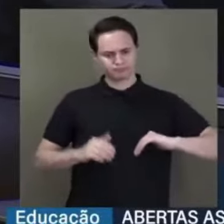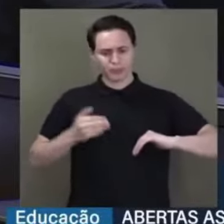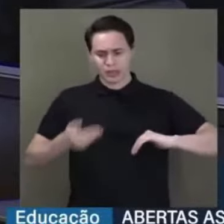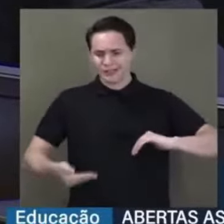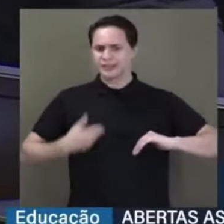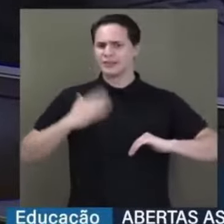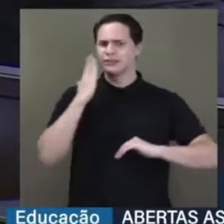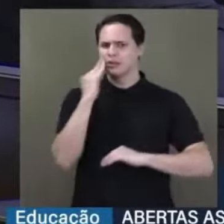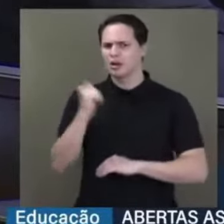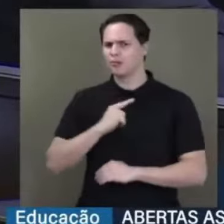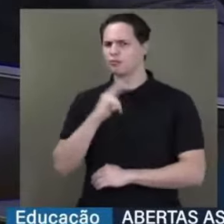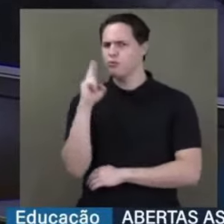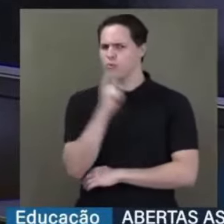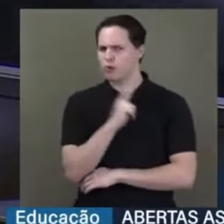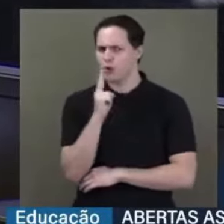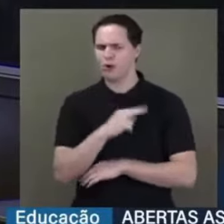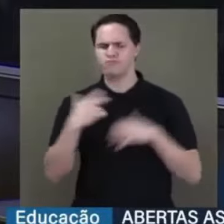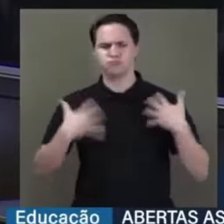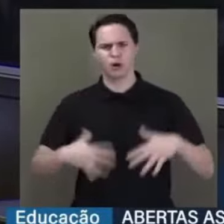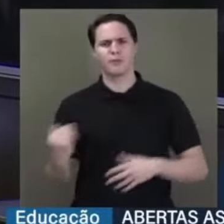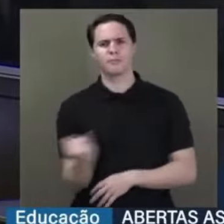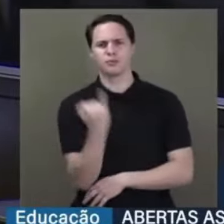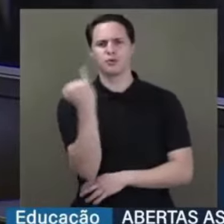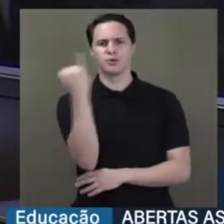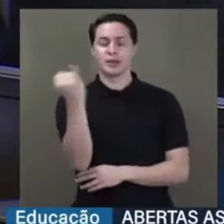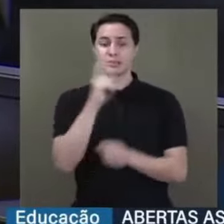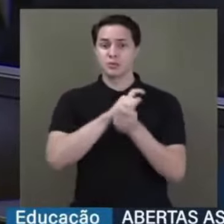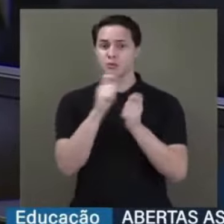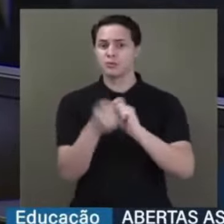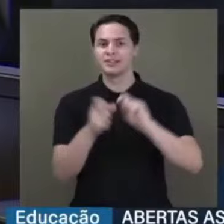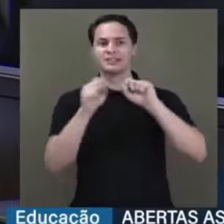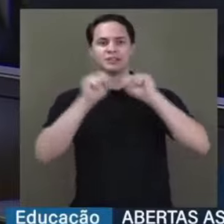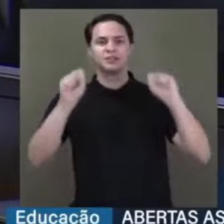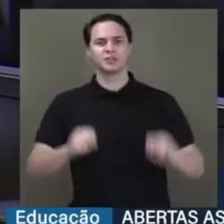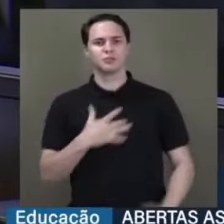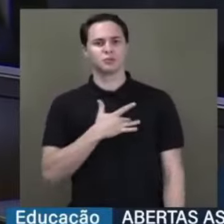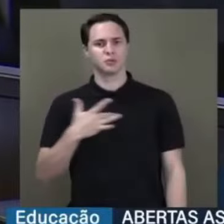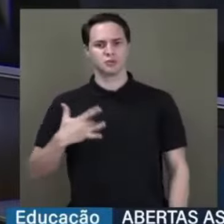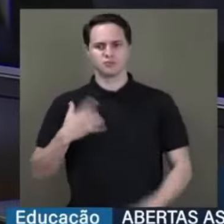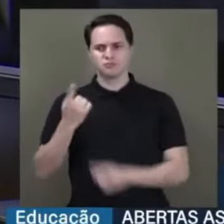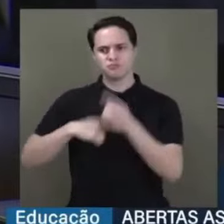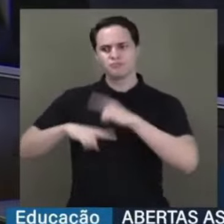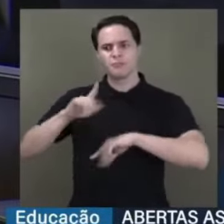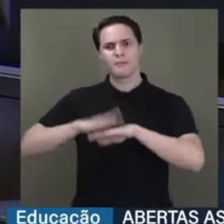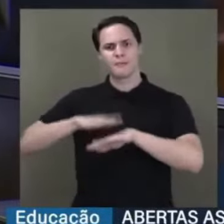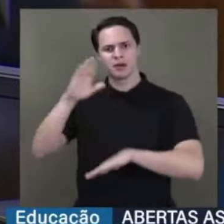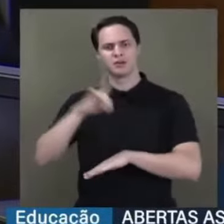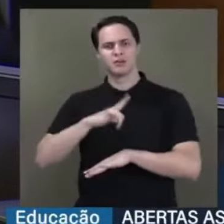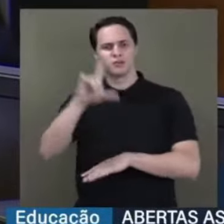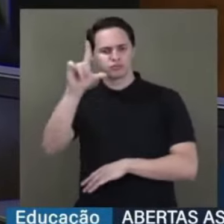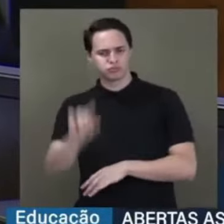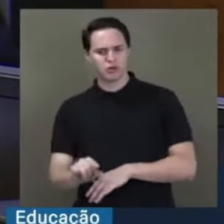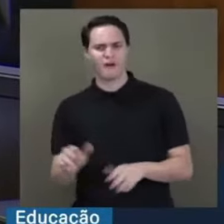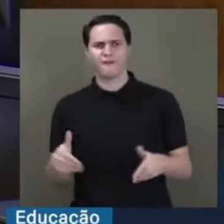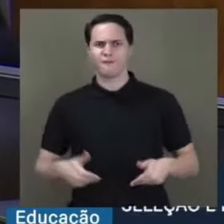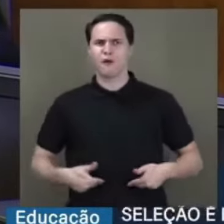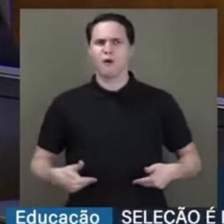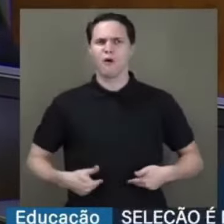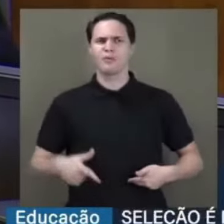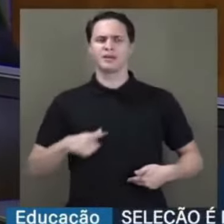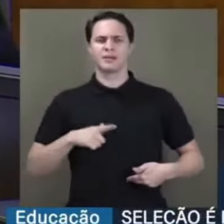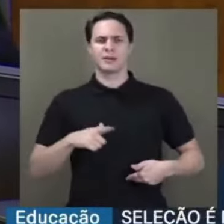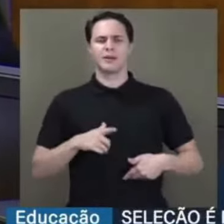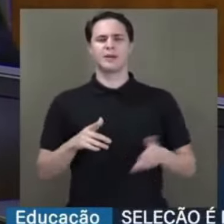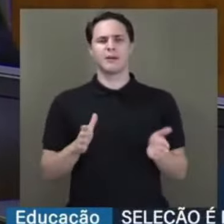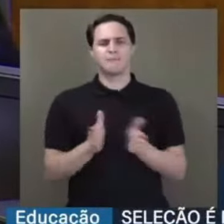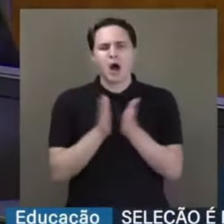Urgência e a importância de aprimorar o sistema de saúde e também reduzir a fome a miséria e